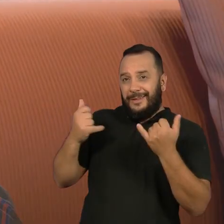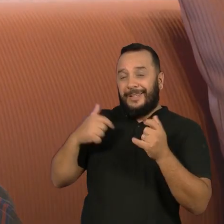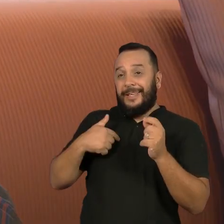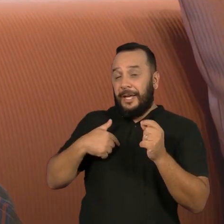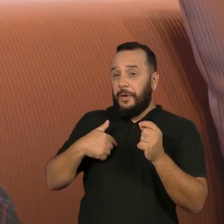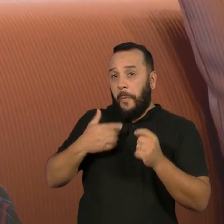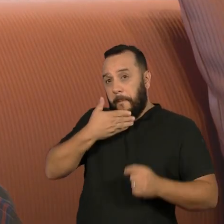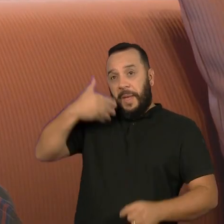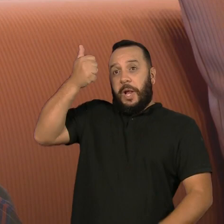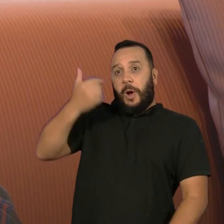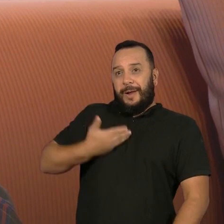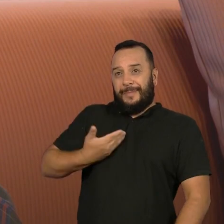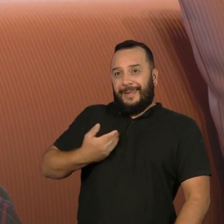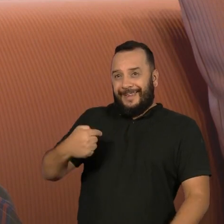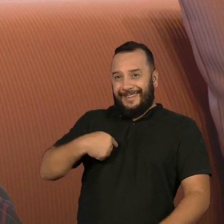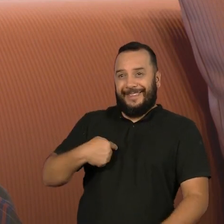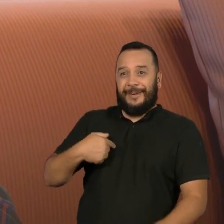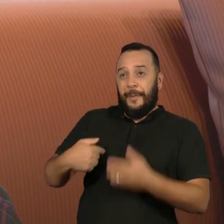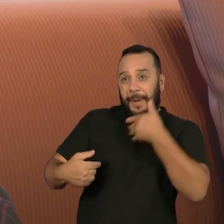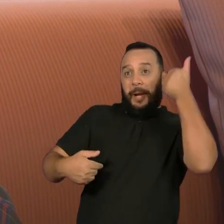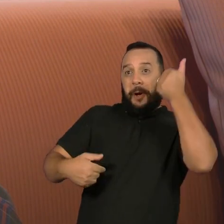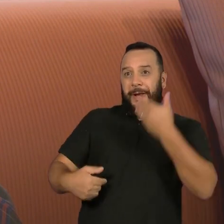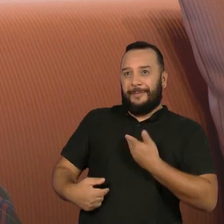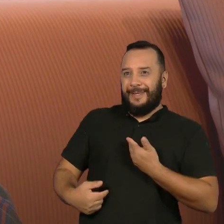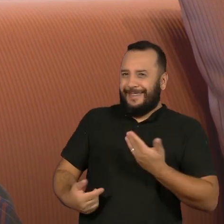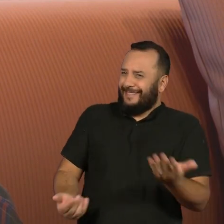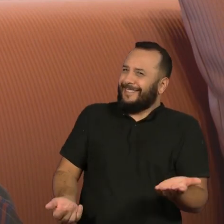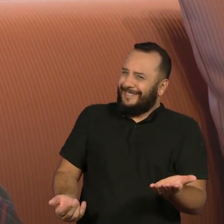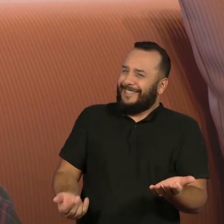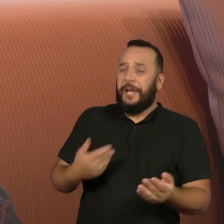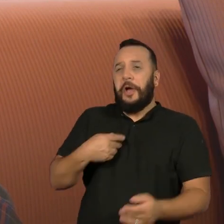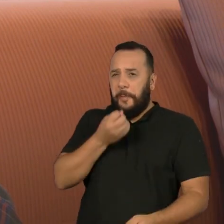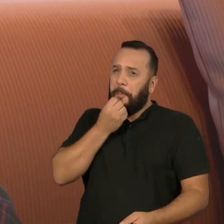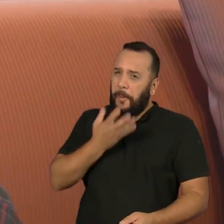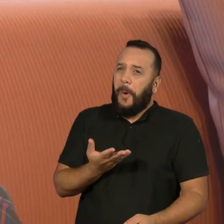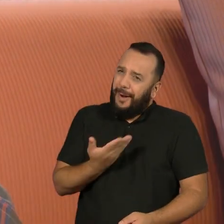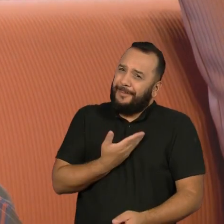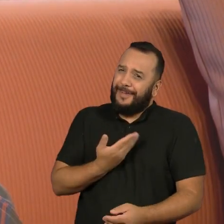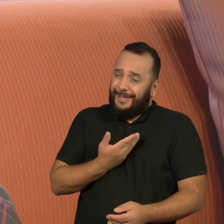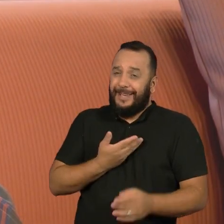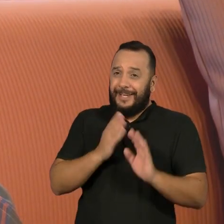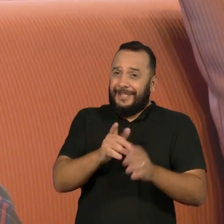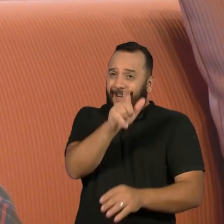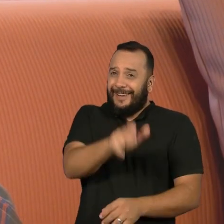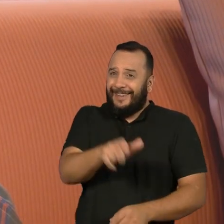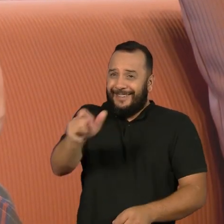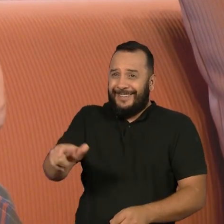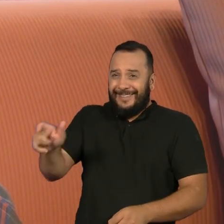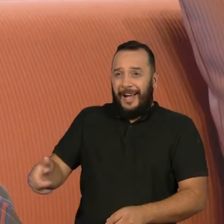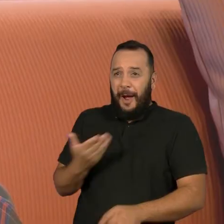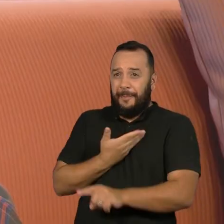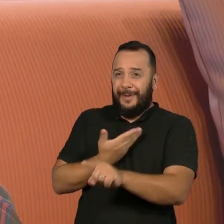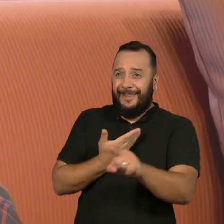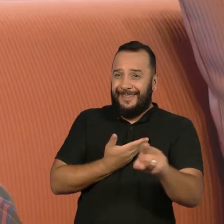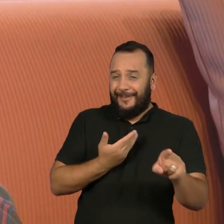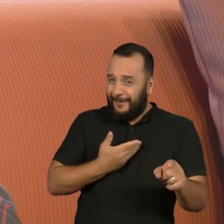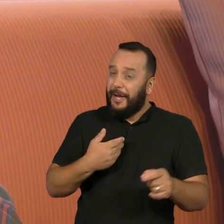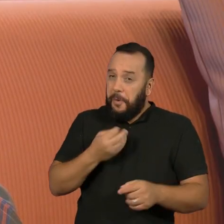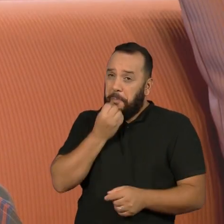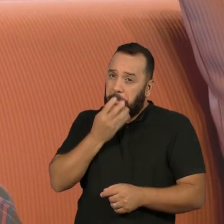para as pessoas. E isso, para mim, eu sempre fui uma boa amiga para os meus melhores amigos. Eles sempre falam isso para